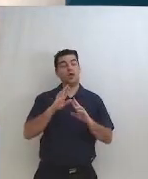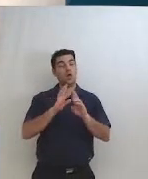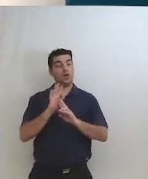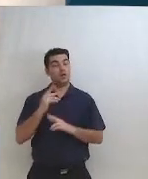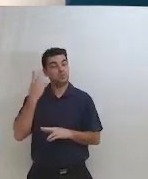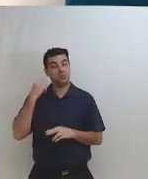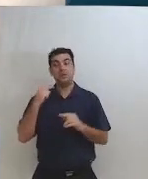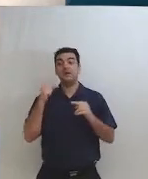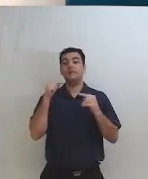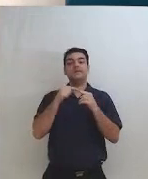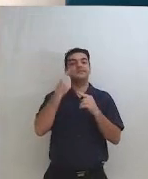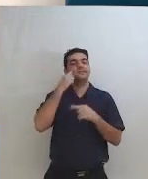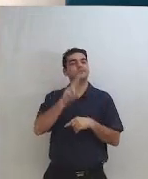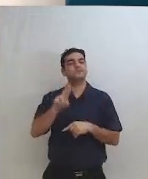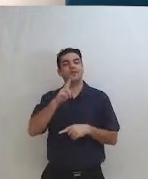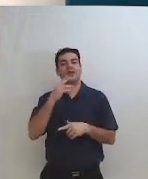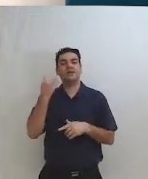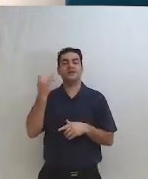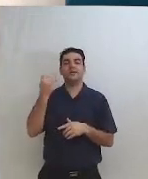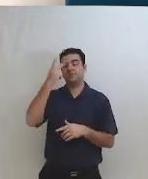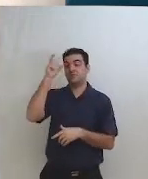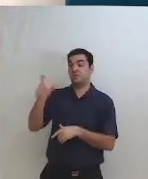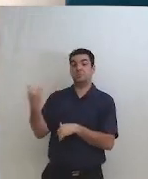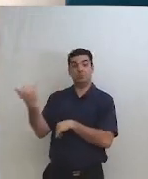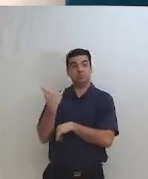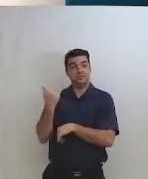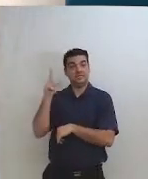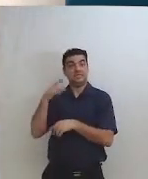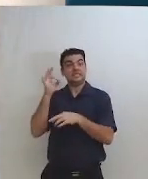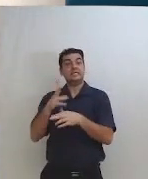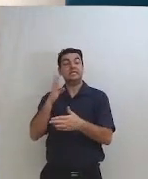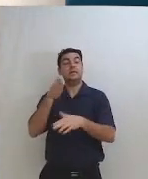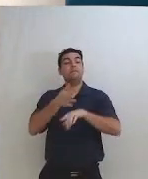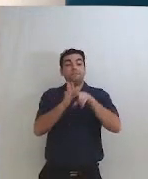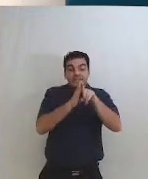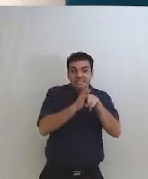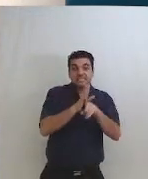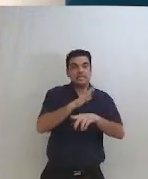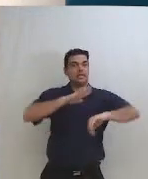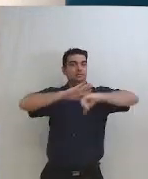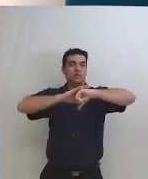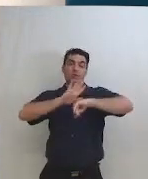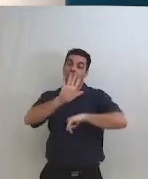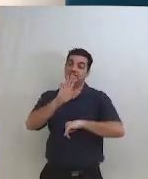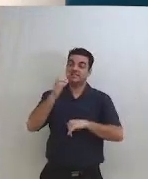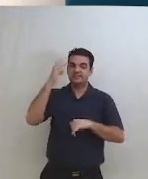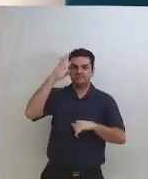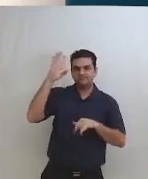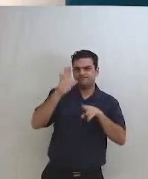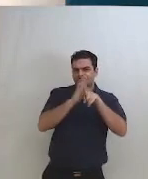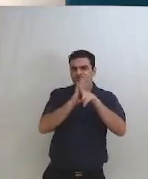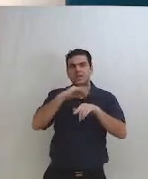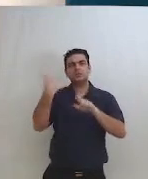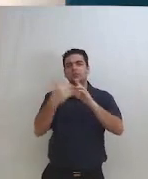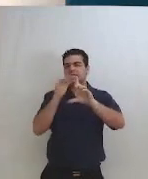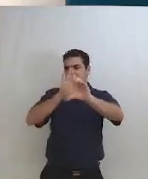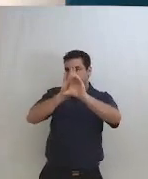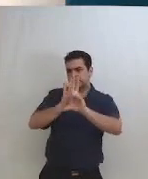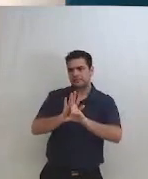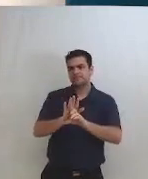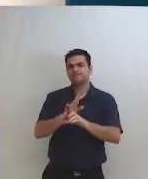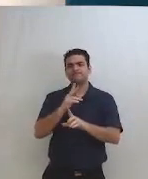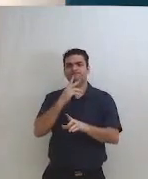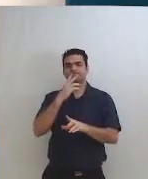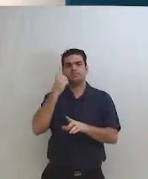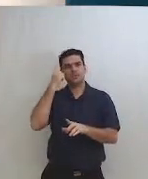utilização de informante confidencial em investigações criminais. Defende-se, assim, que devem ser afastadas todas as legislações existentes sugeridos para